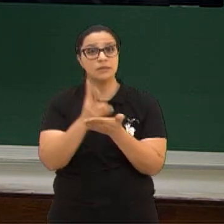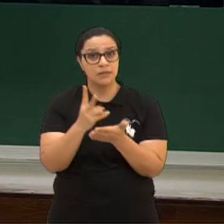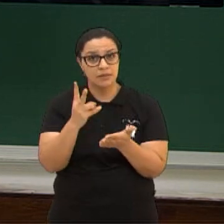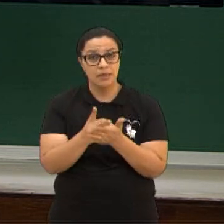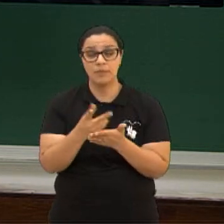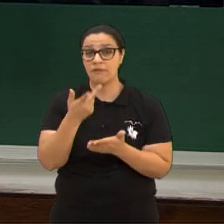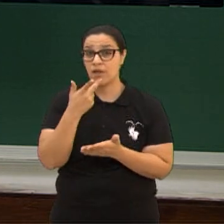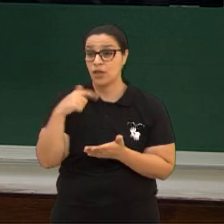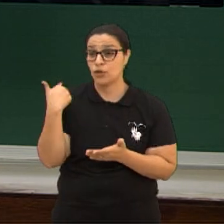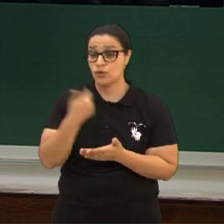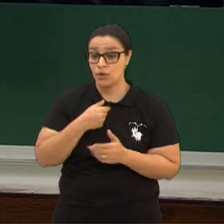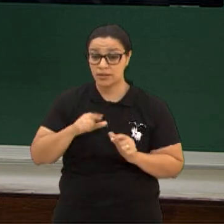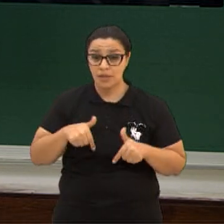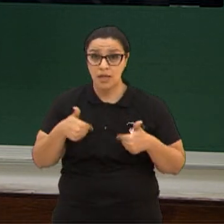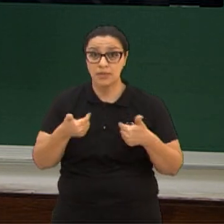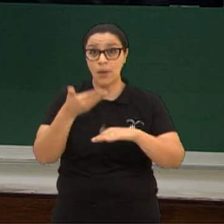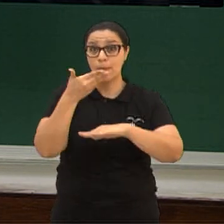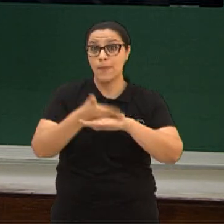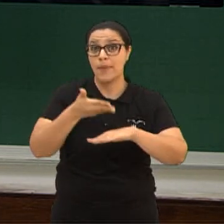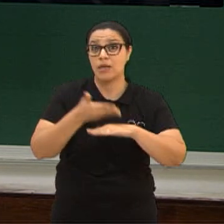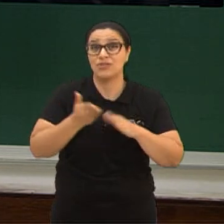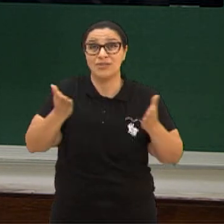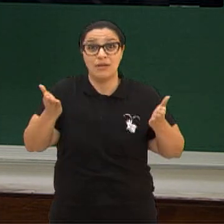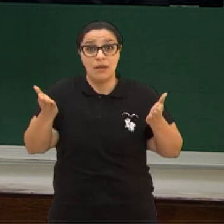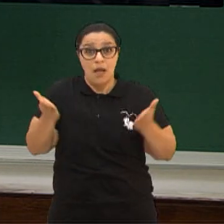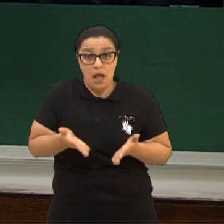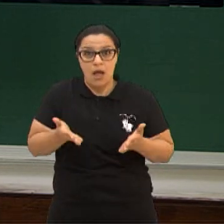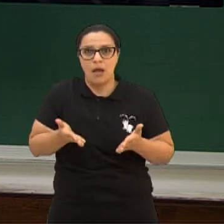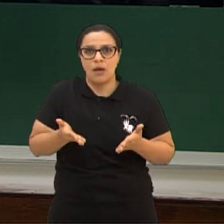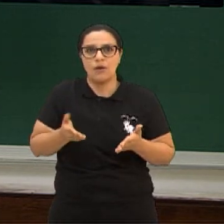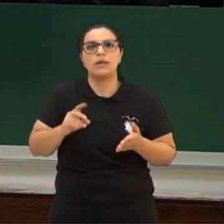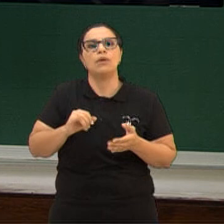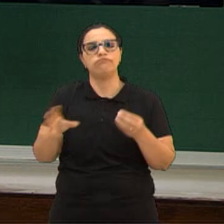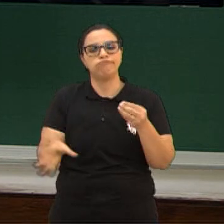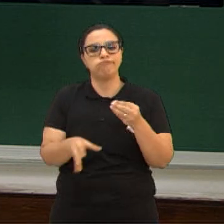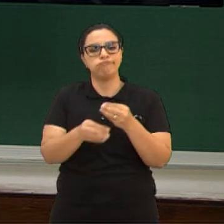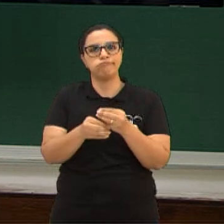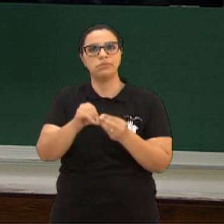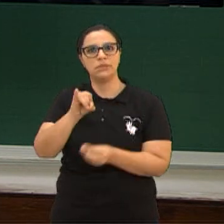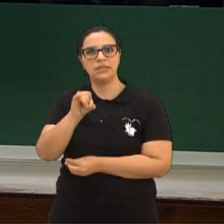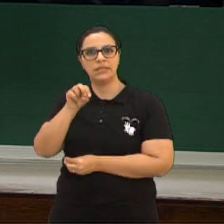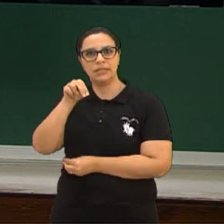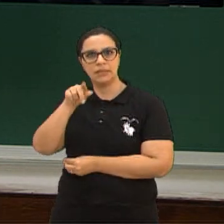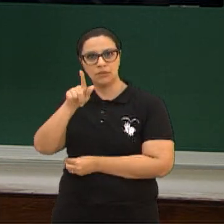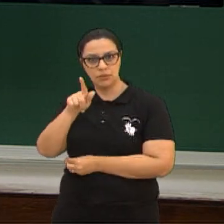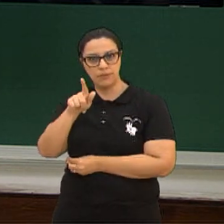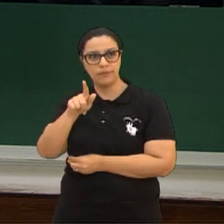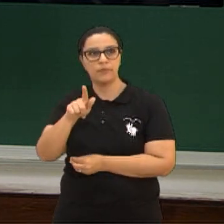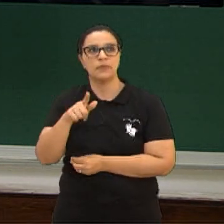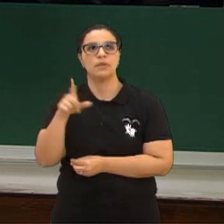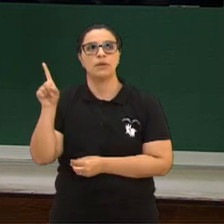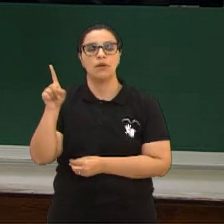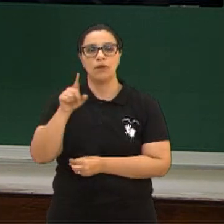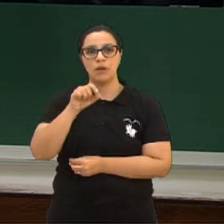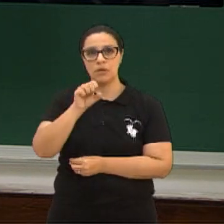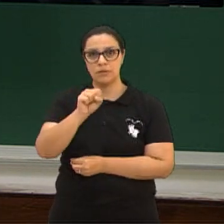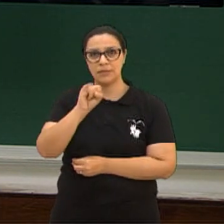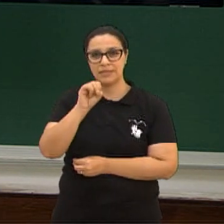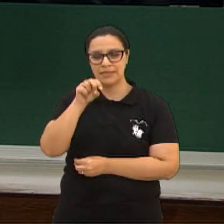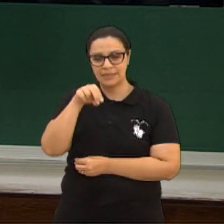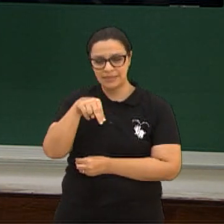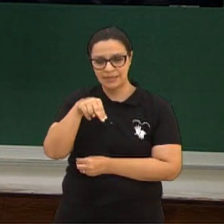a ideia que a ação está acontecendo agora, eu coloco o ing. Então, sing, fica